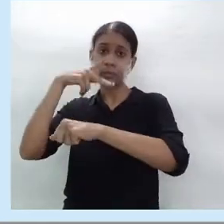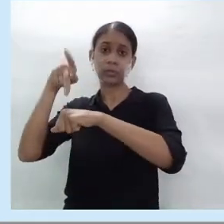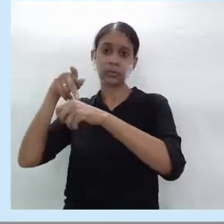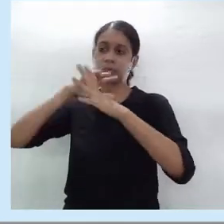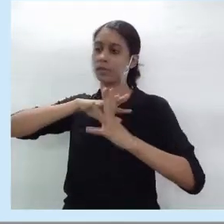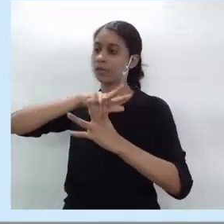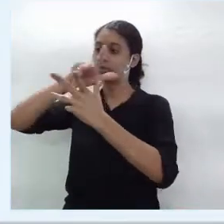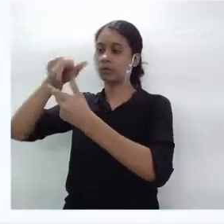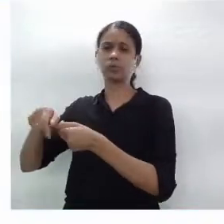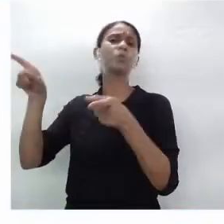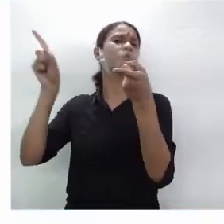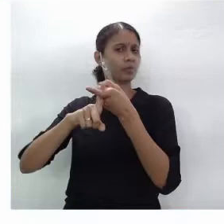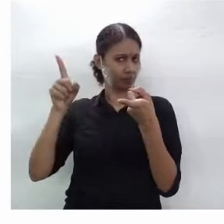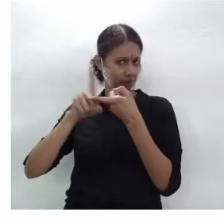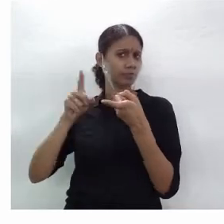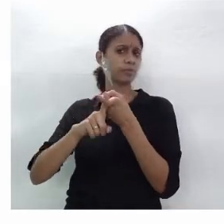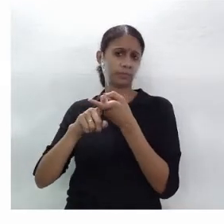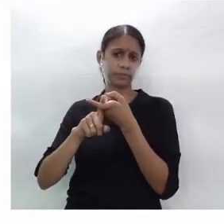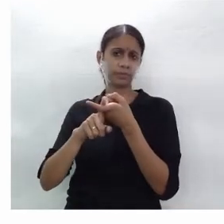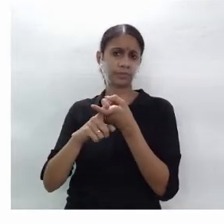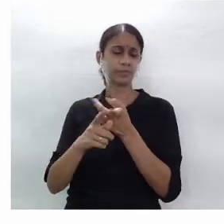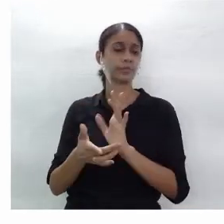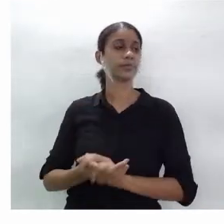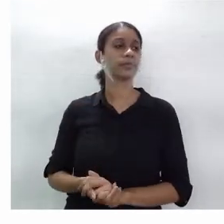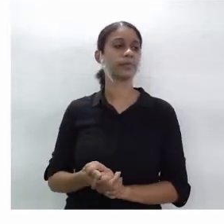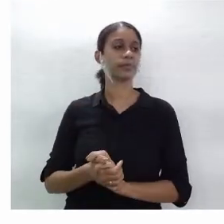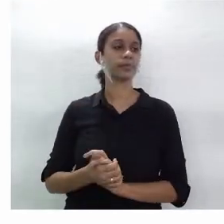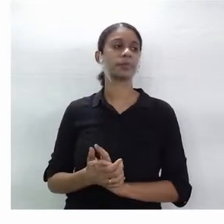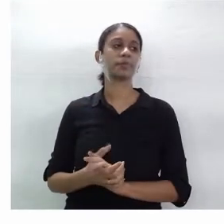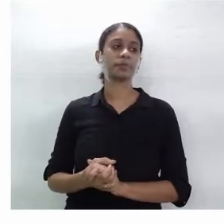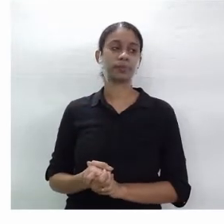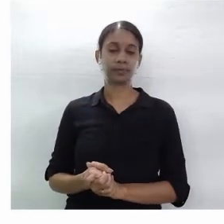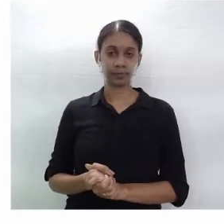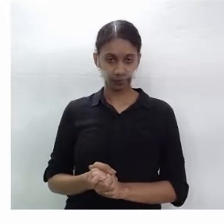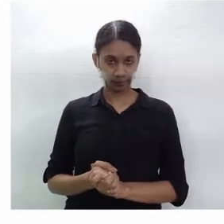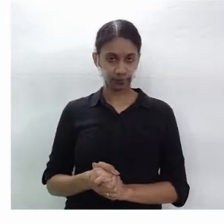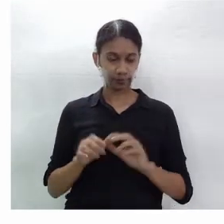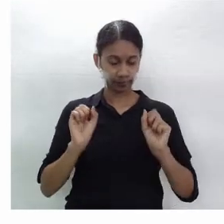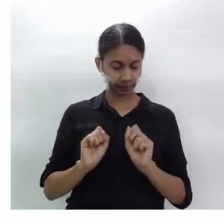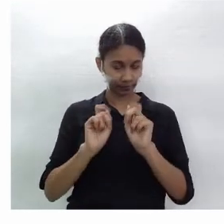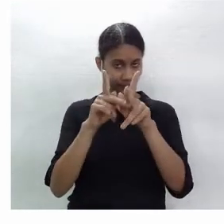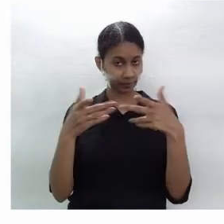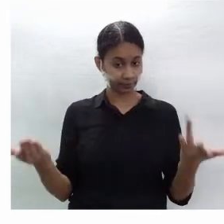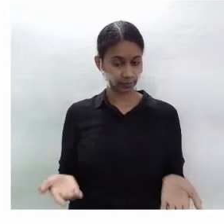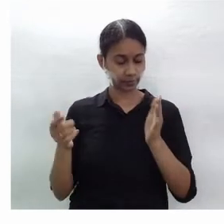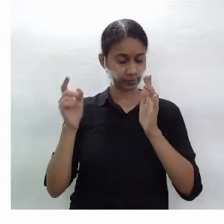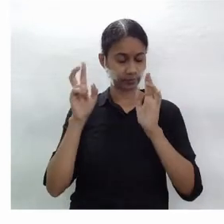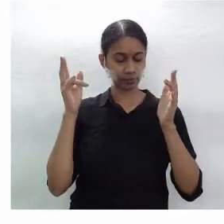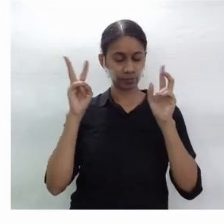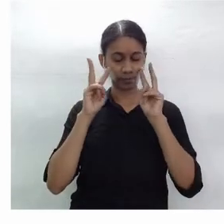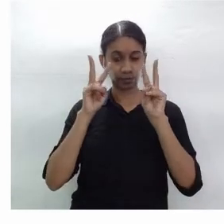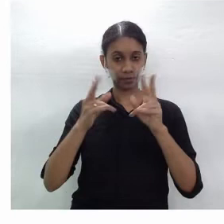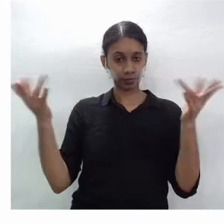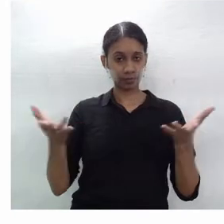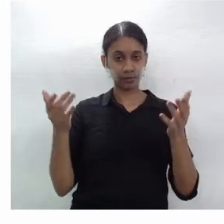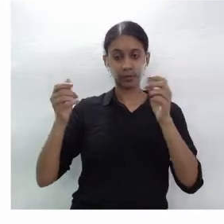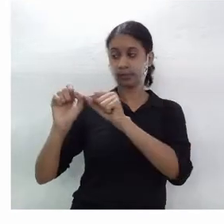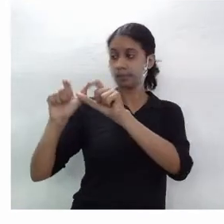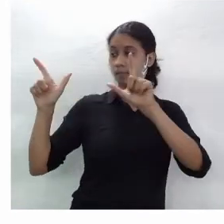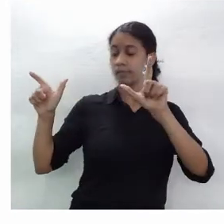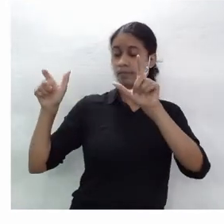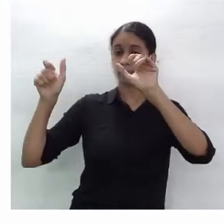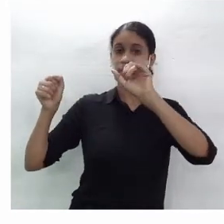slide para a gente ver. O próximo. Ok? Então você está vendo aí nesse